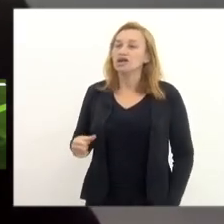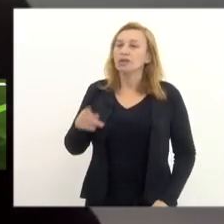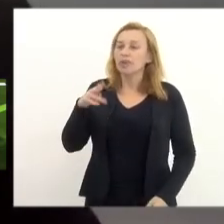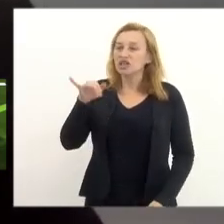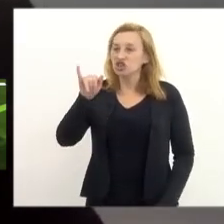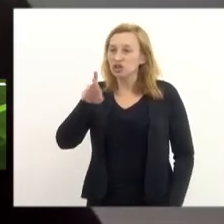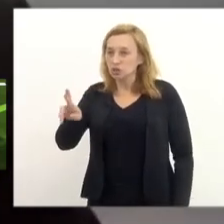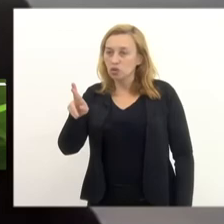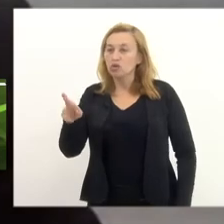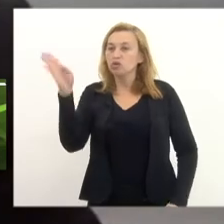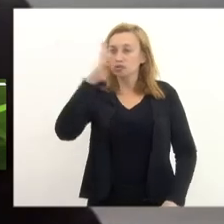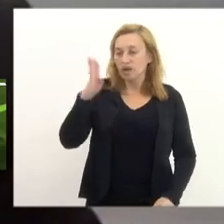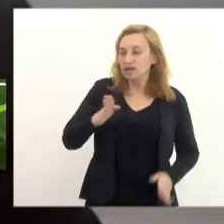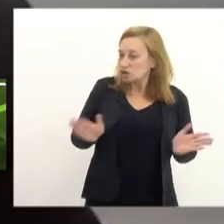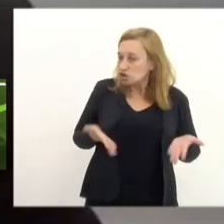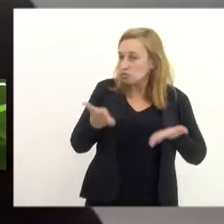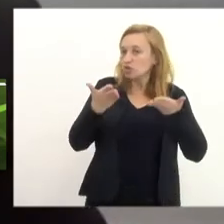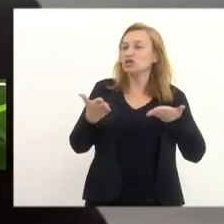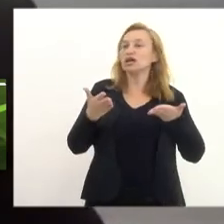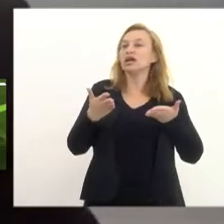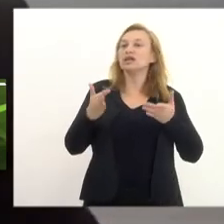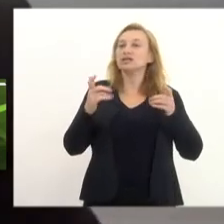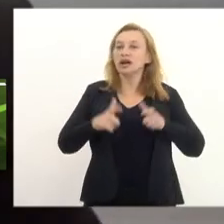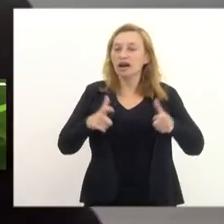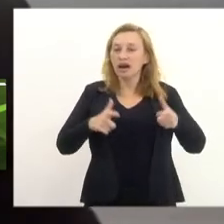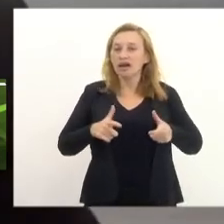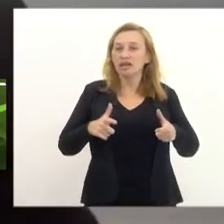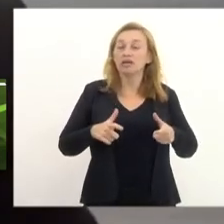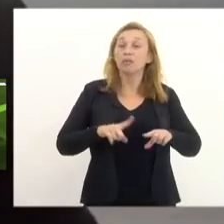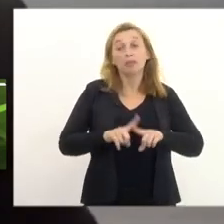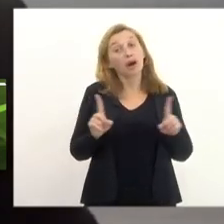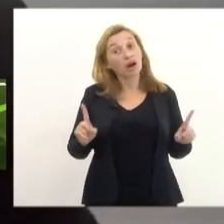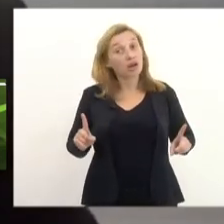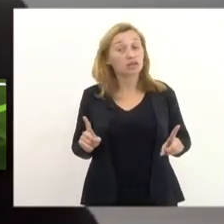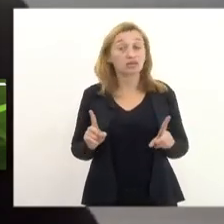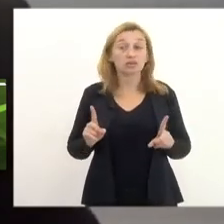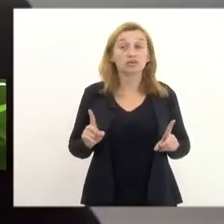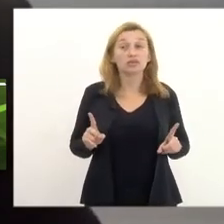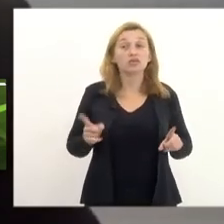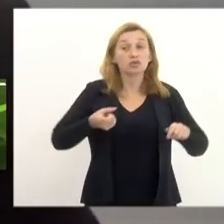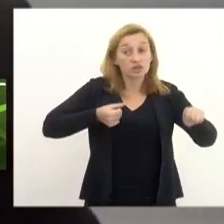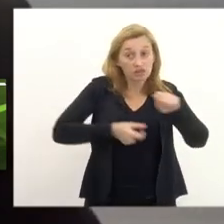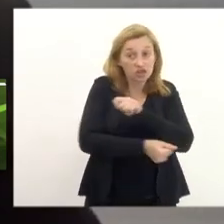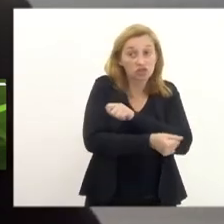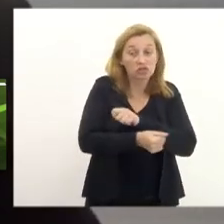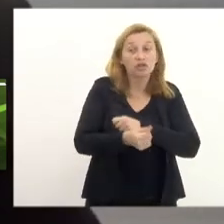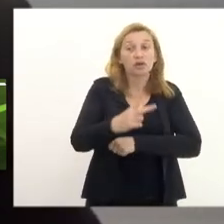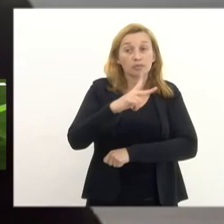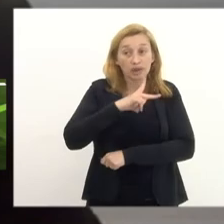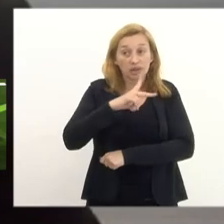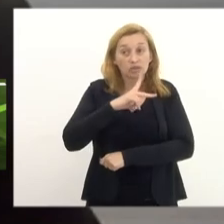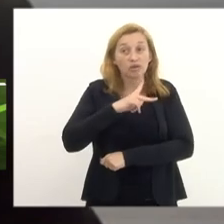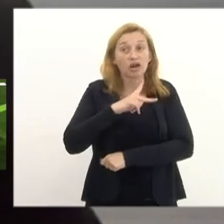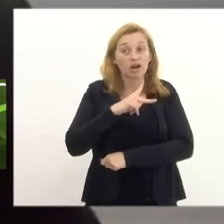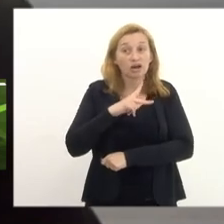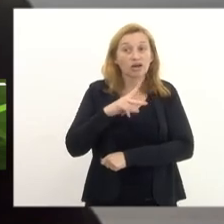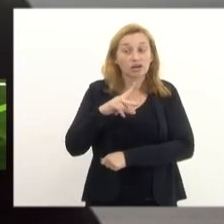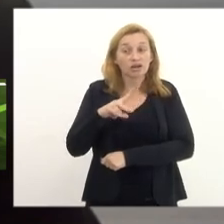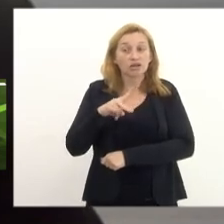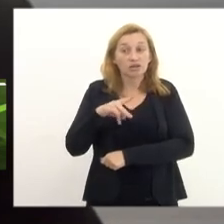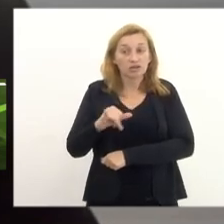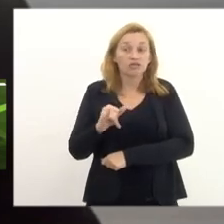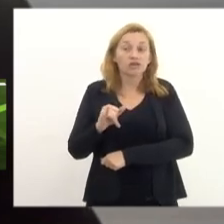e para estimular o desenvolvimento do setor, mas os investidores privados eles vão